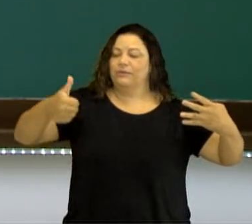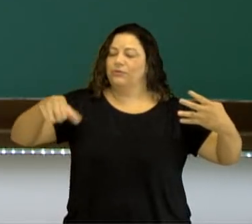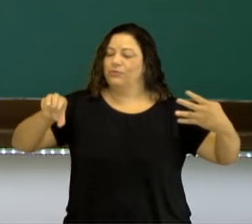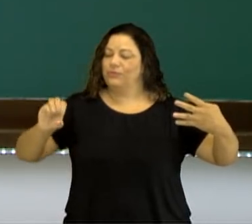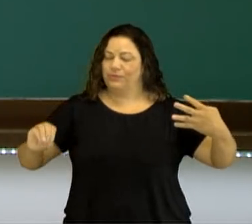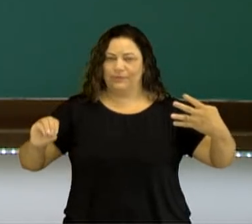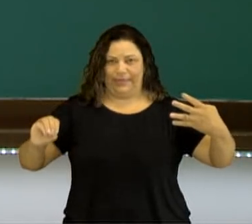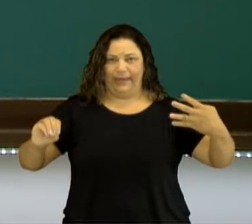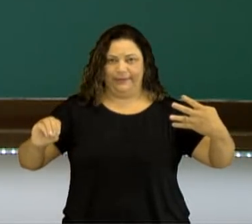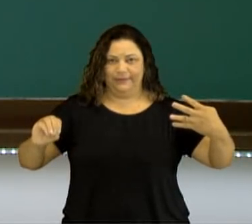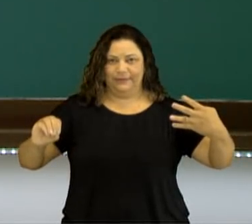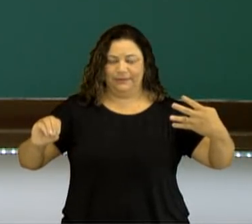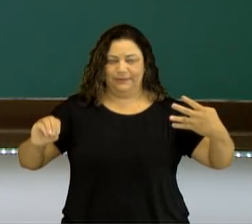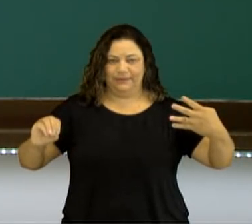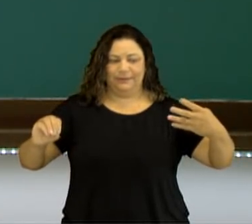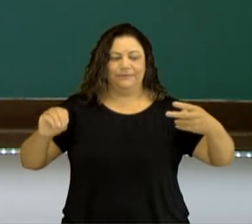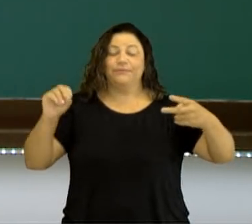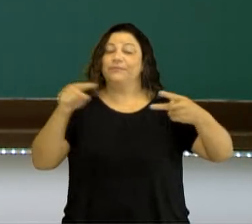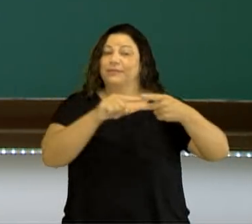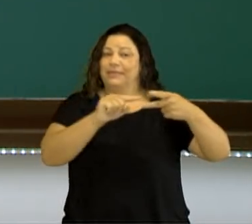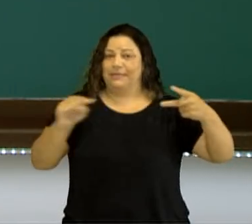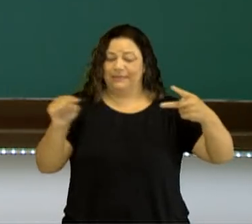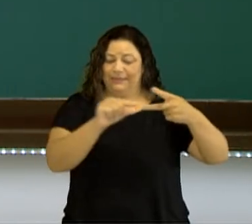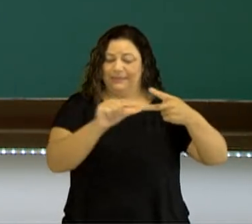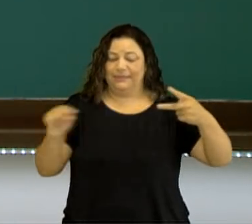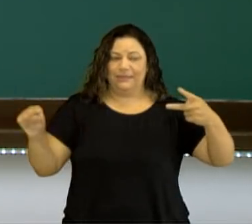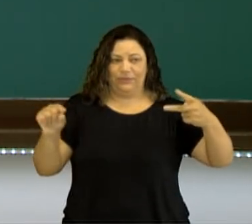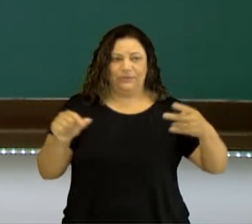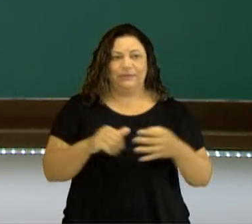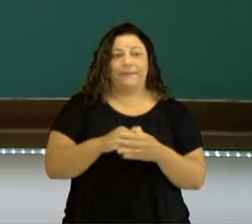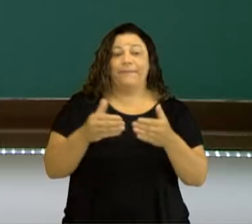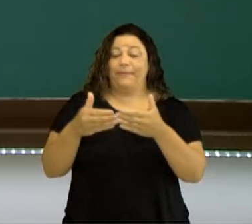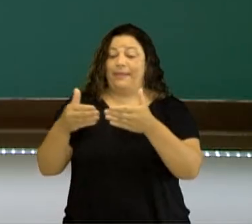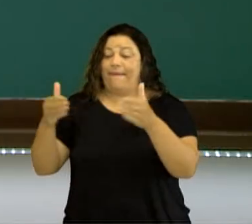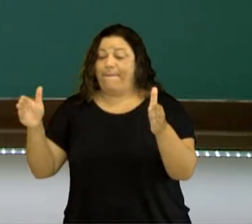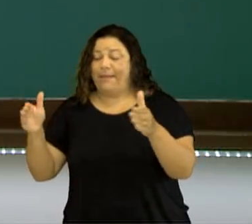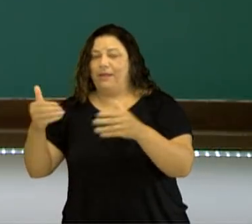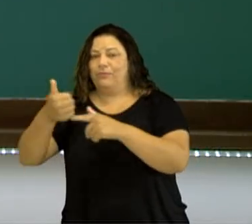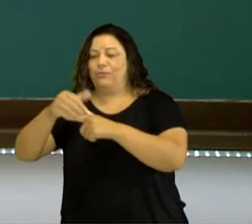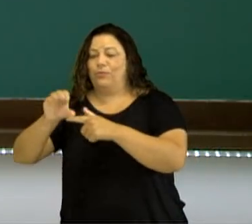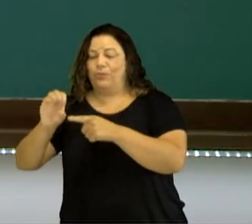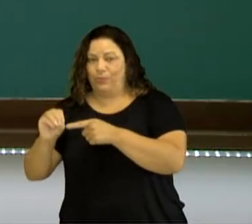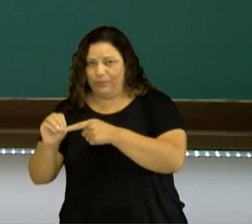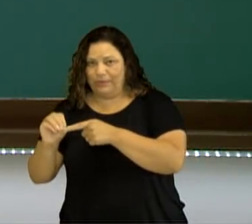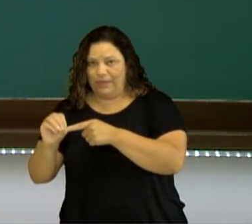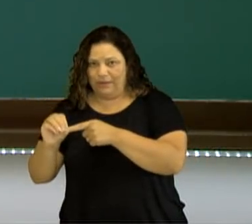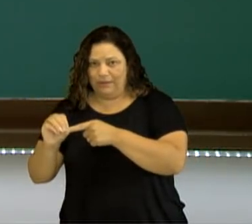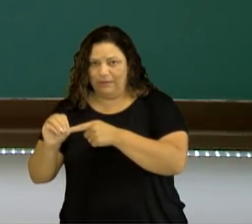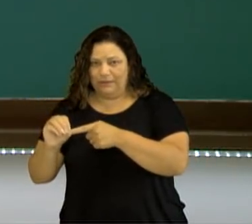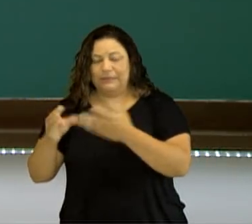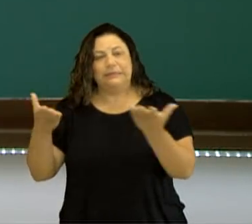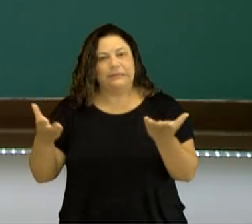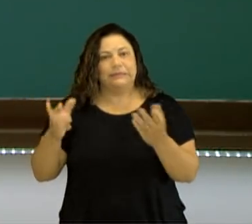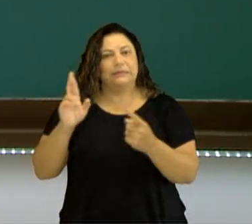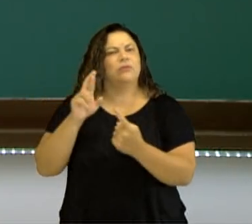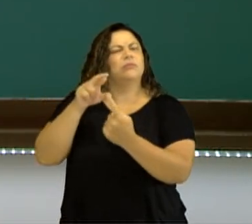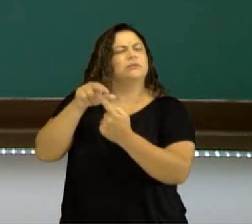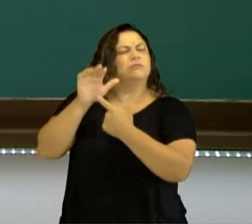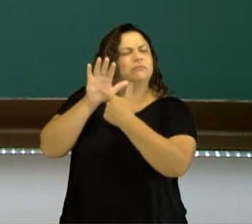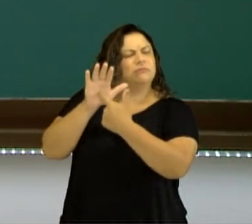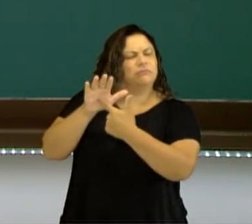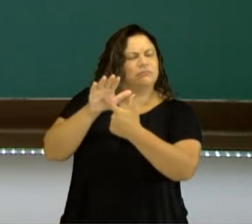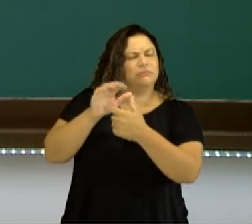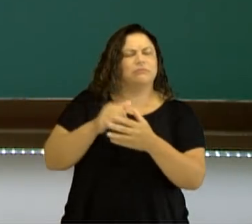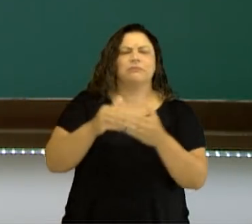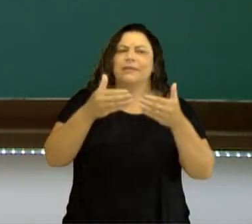pintado na extremidade do 4, aberto na extremidade do 10, tá? Algumas representações trazem os intervalos